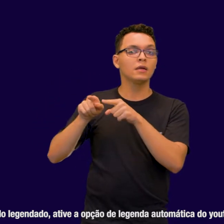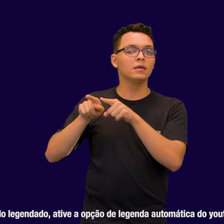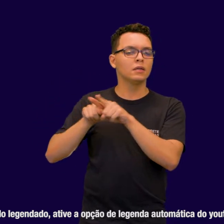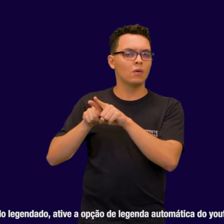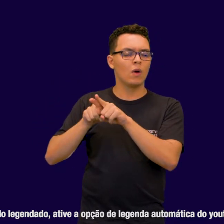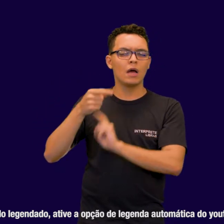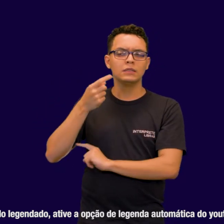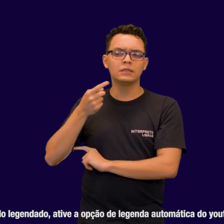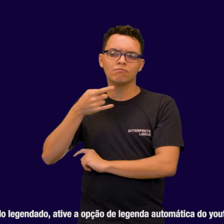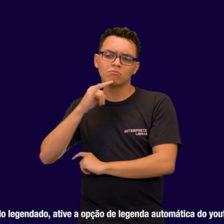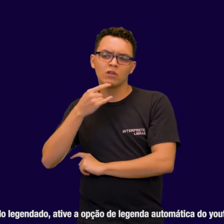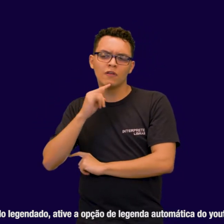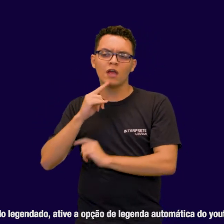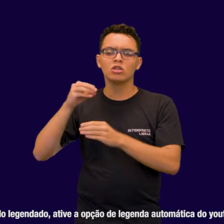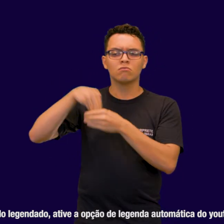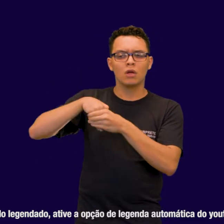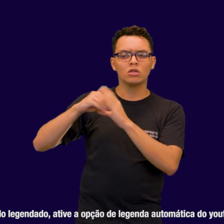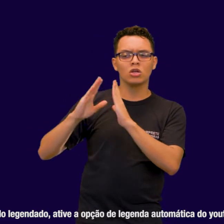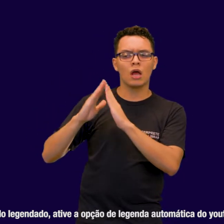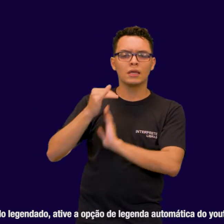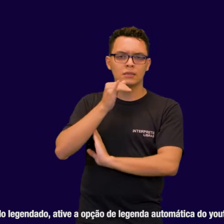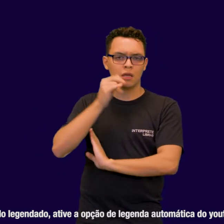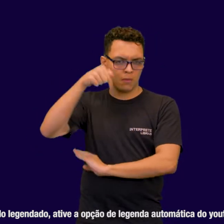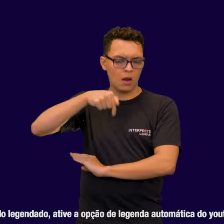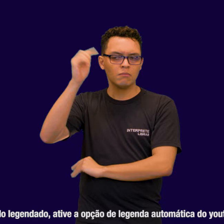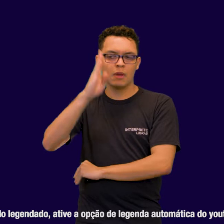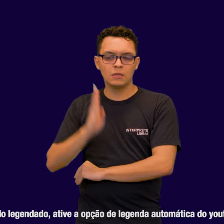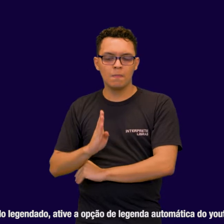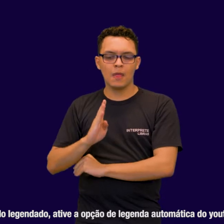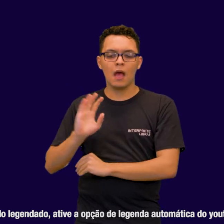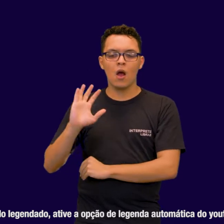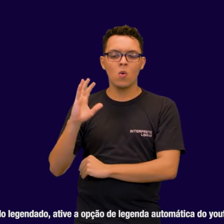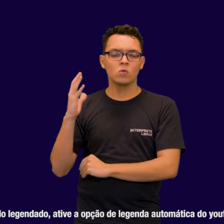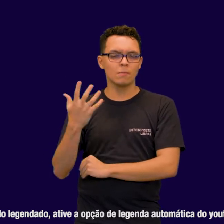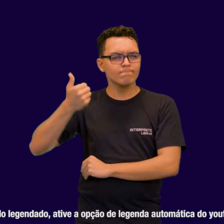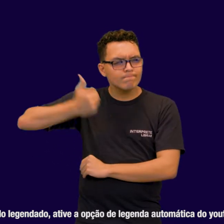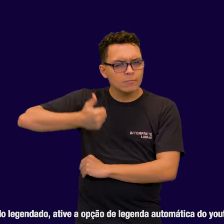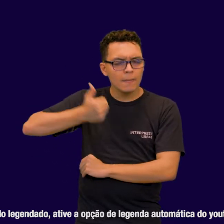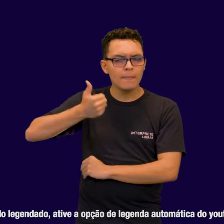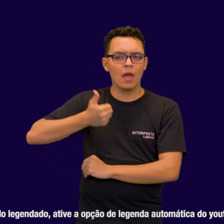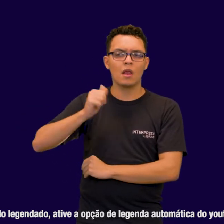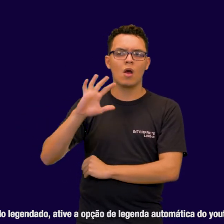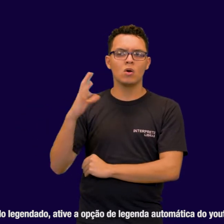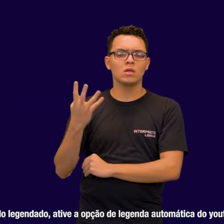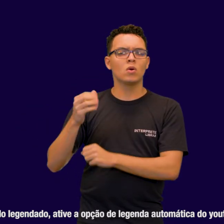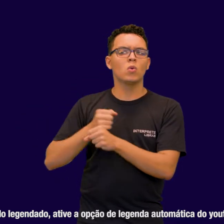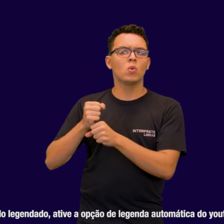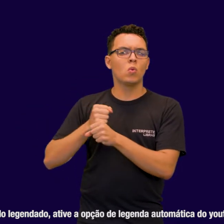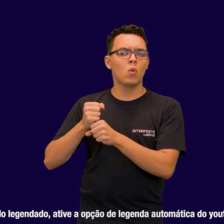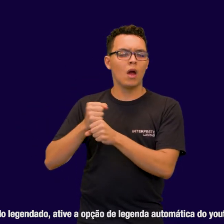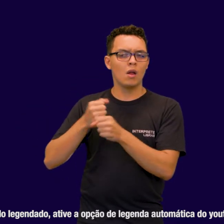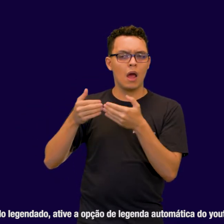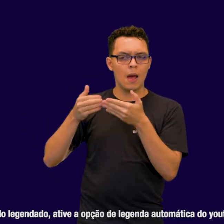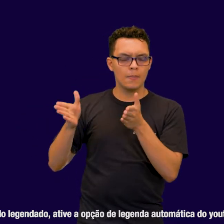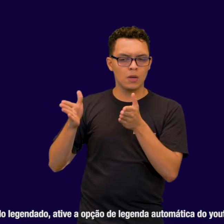as cervejas artesanais no Brasil, elas surgiram, a primeira cervejaria artesanal